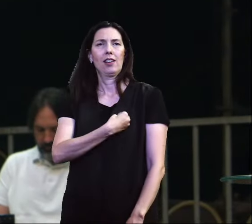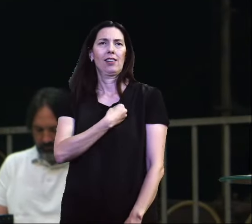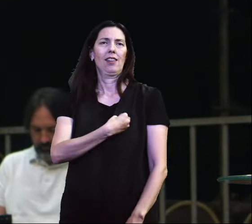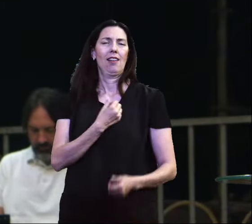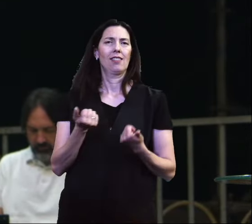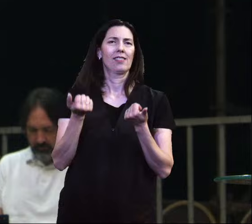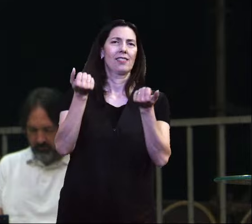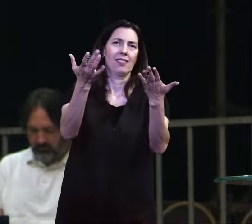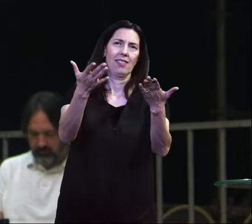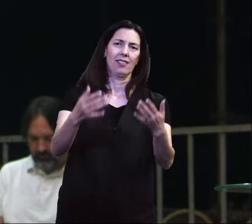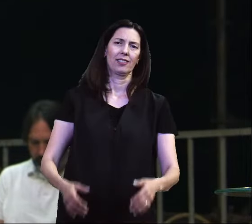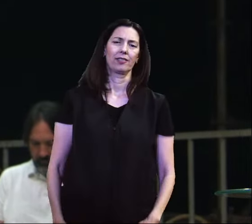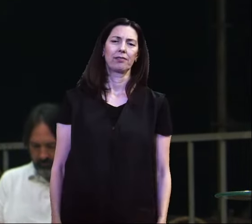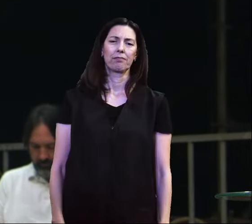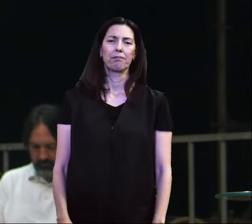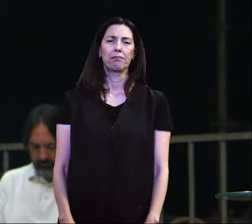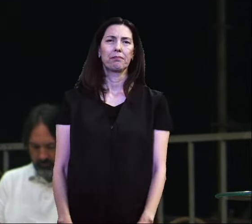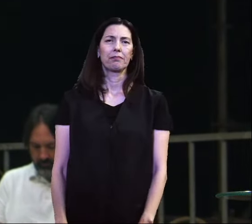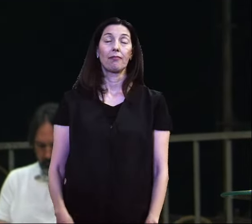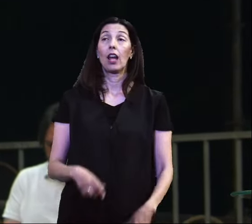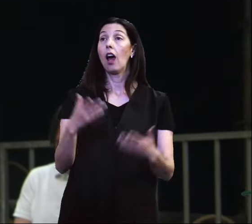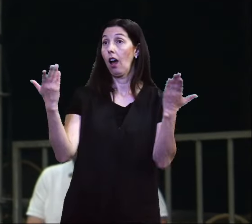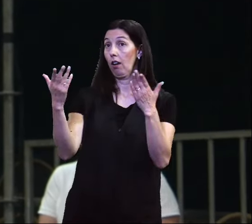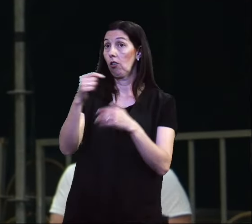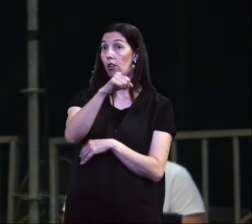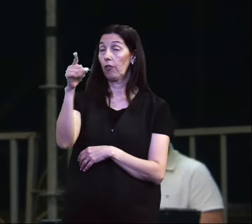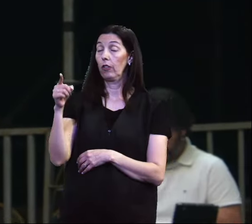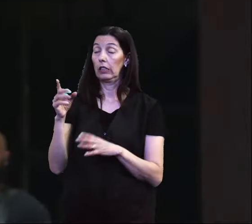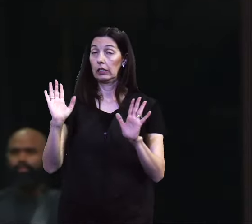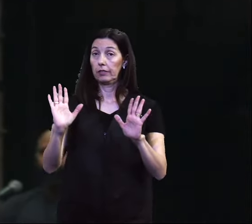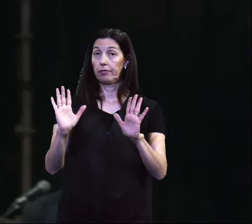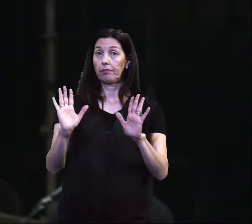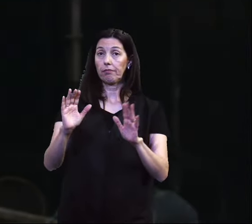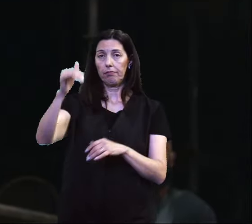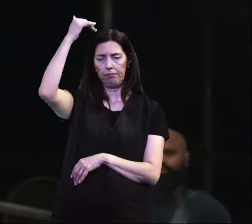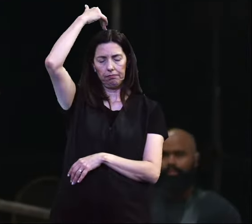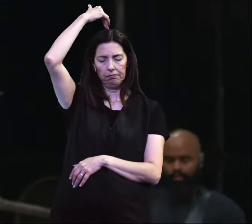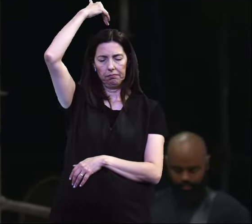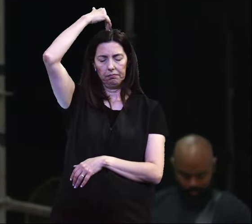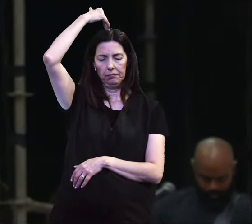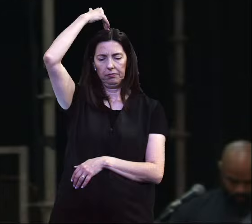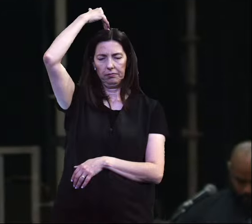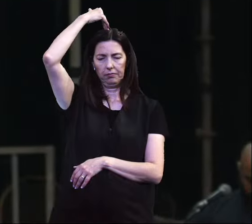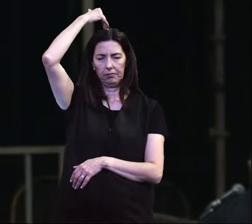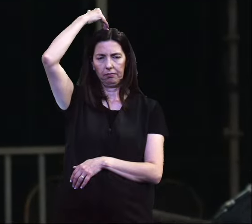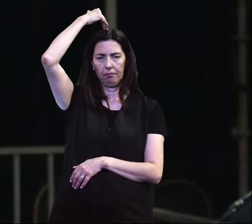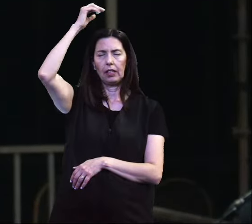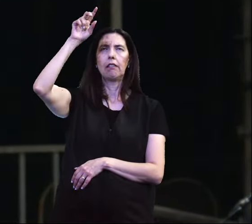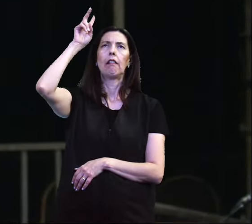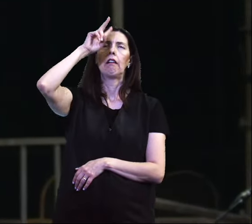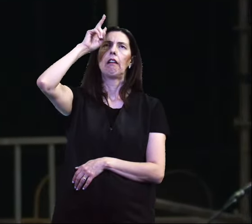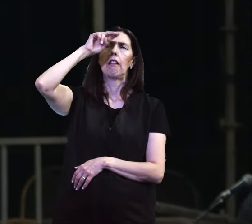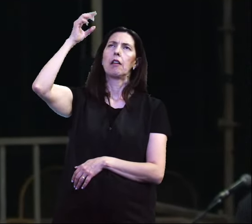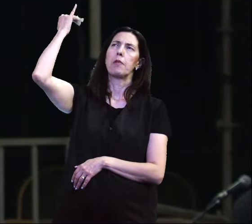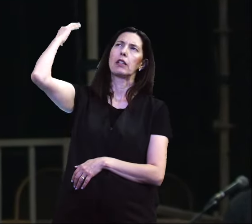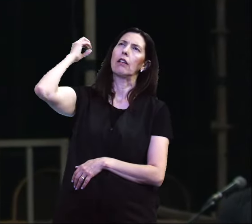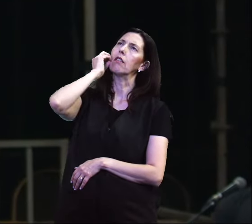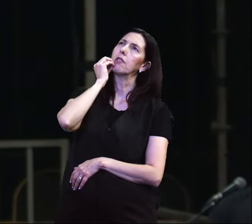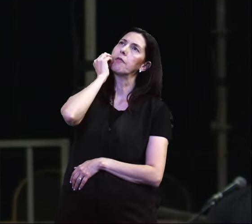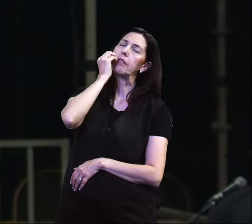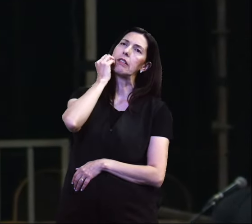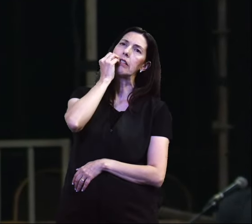vida. Quero que você faça um exercício de fé. Feche os teus olhos e tente lembrar as experiências mais